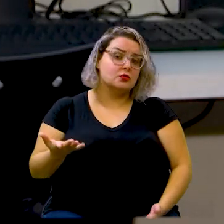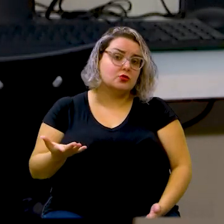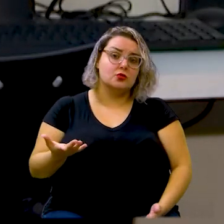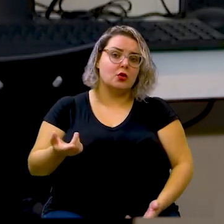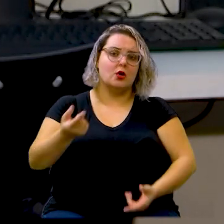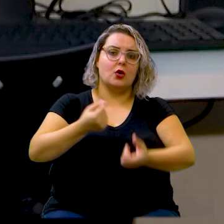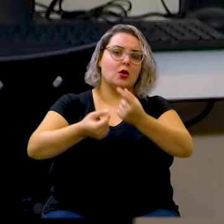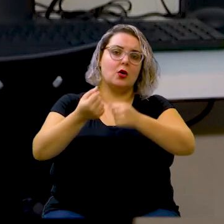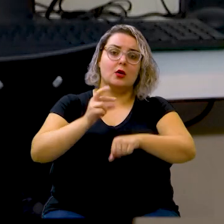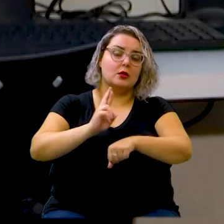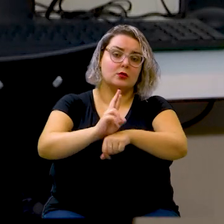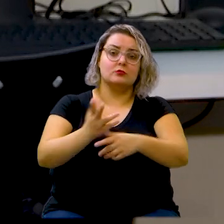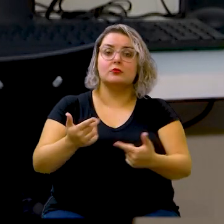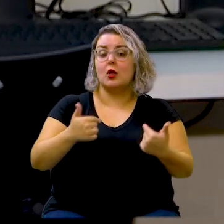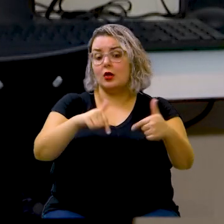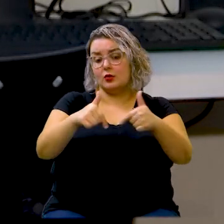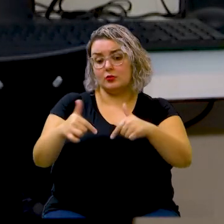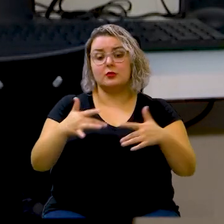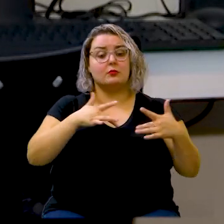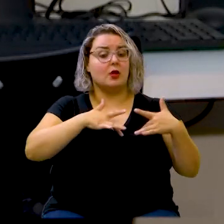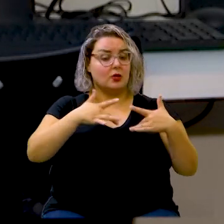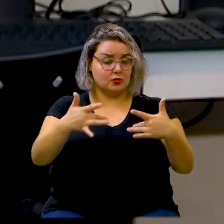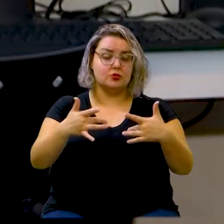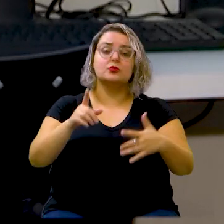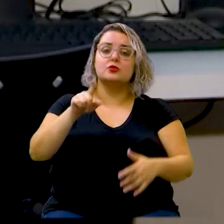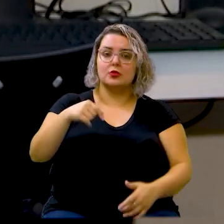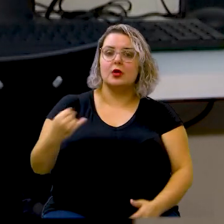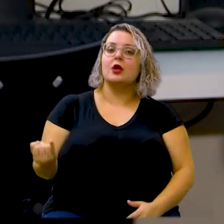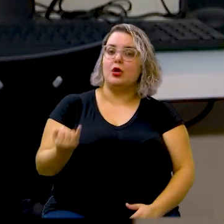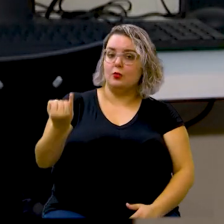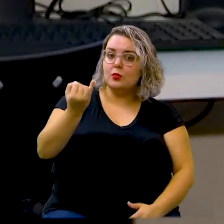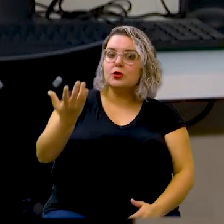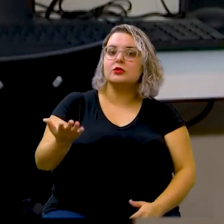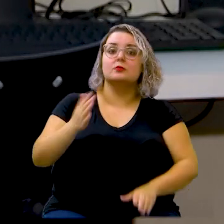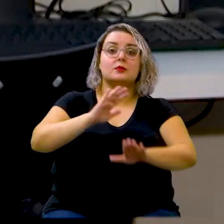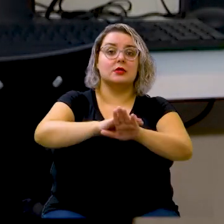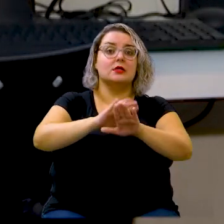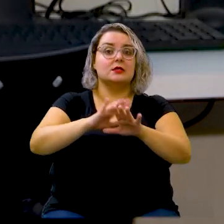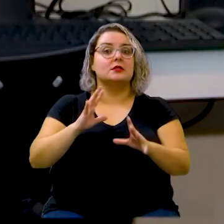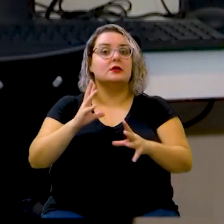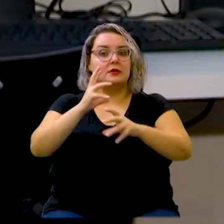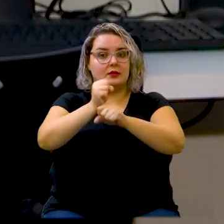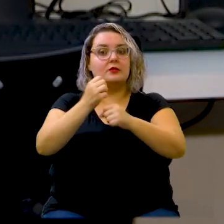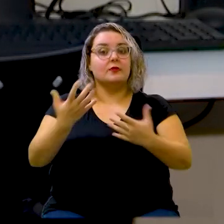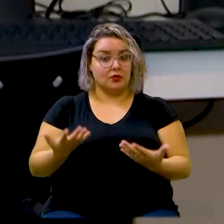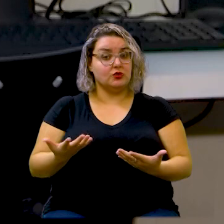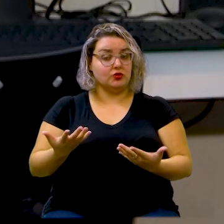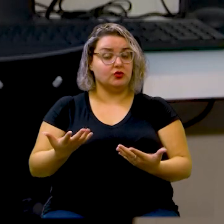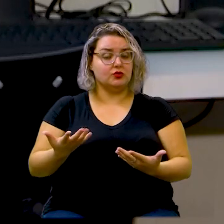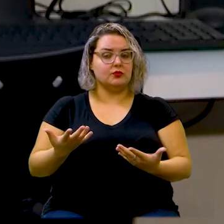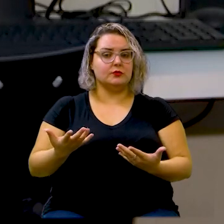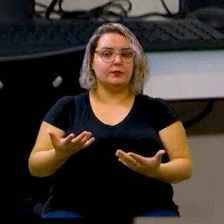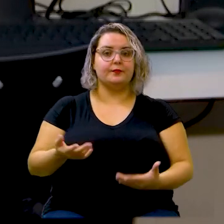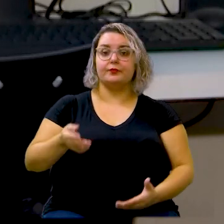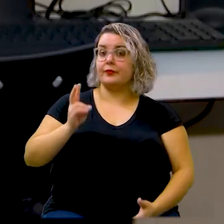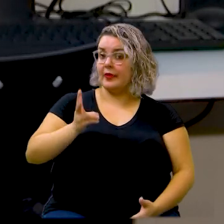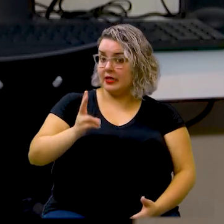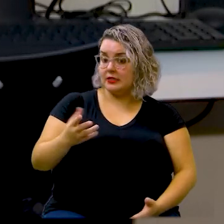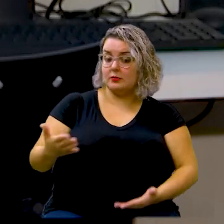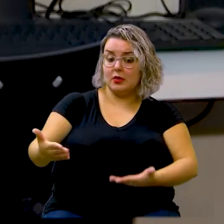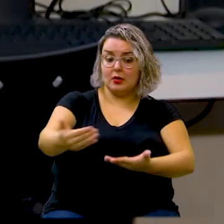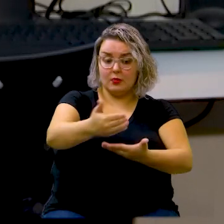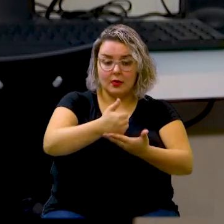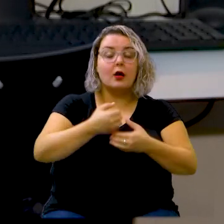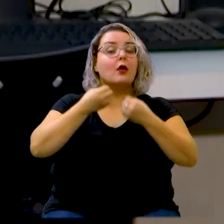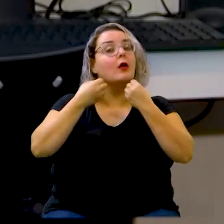recurso financeiro. E o trabalho de voluntários, que é muito valioso para Ação Forte e que a gente sempre acolhe